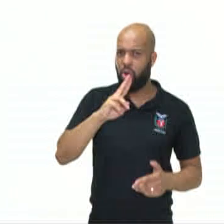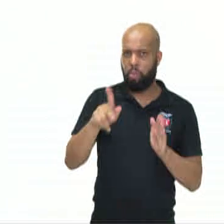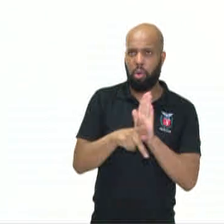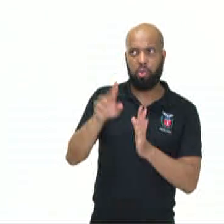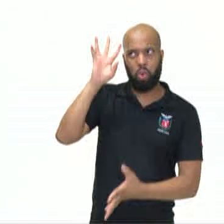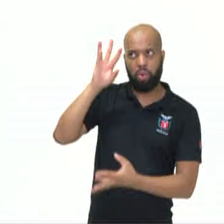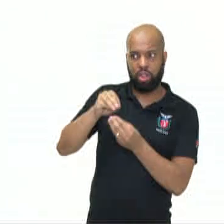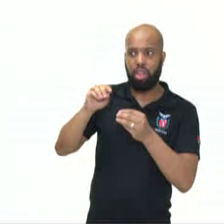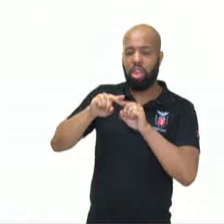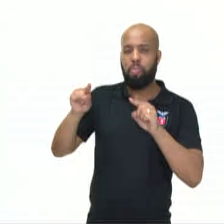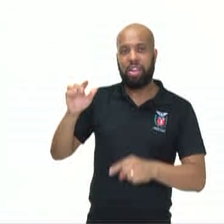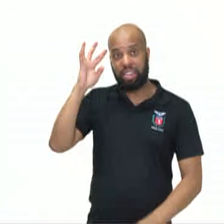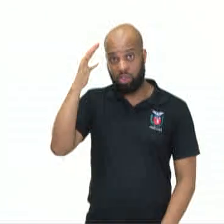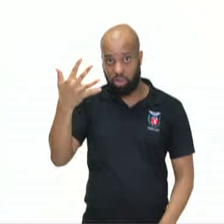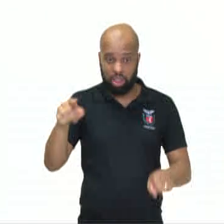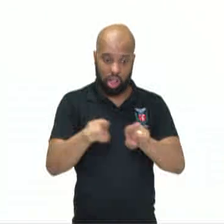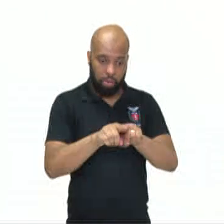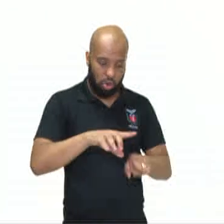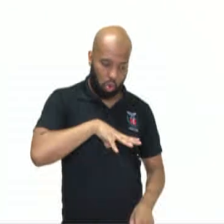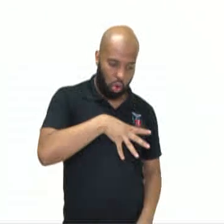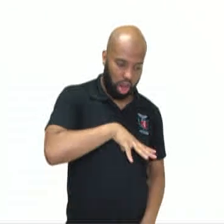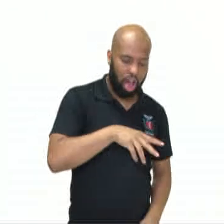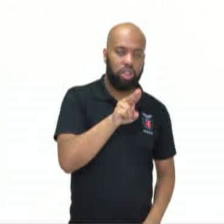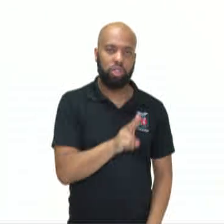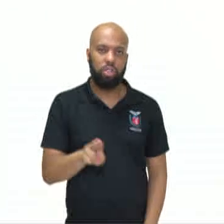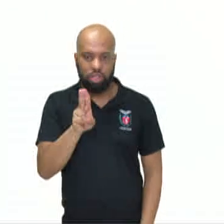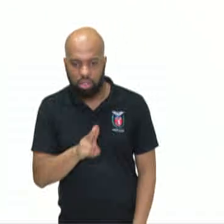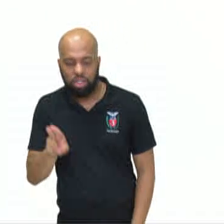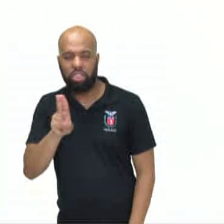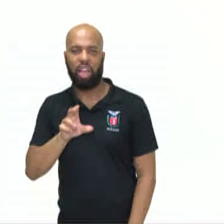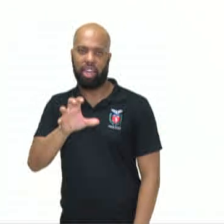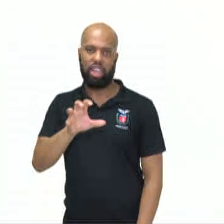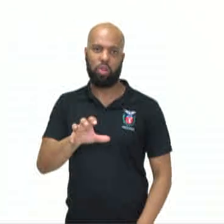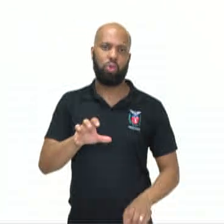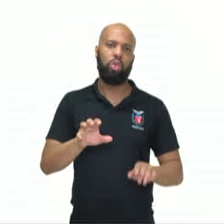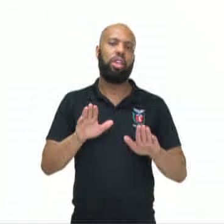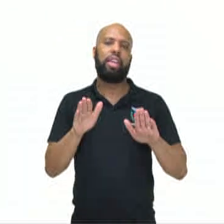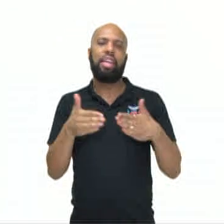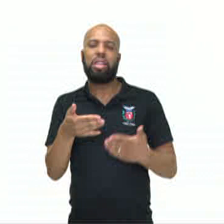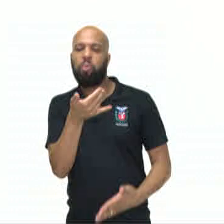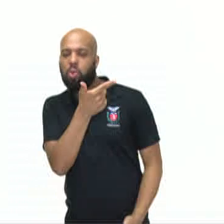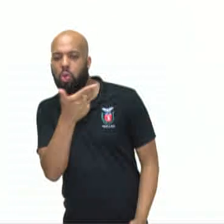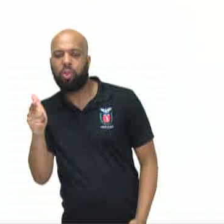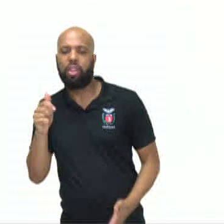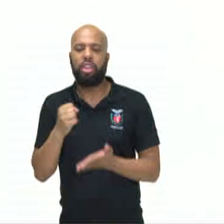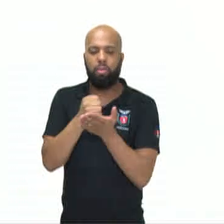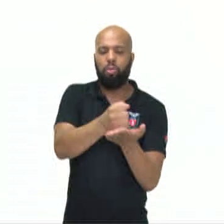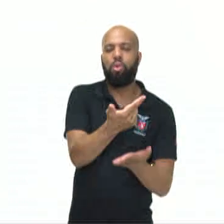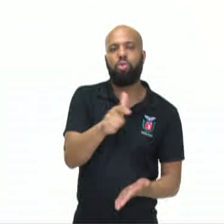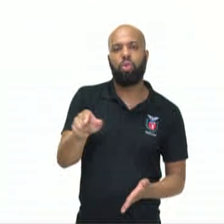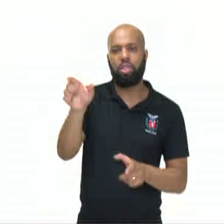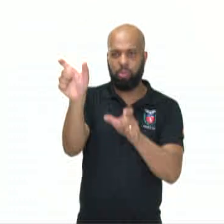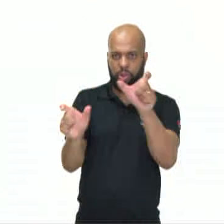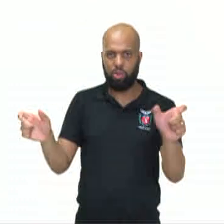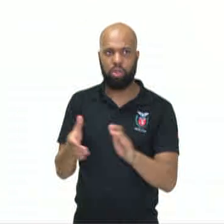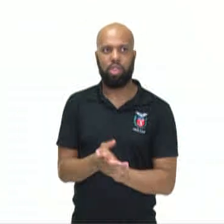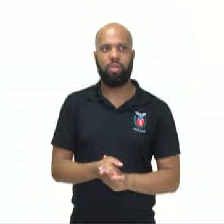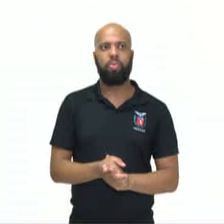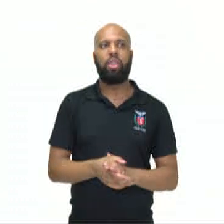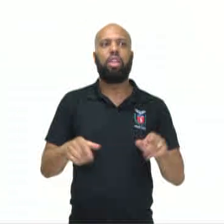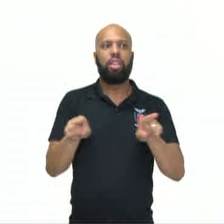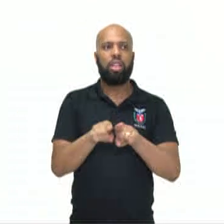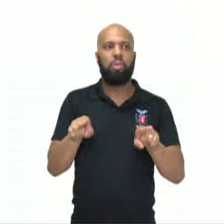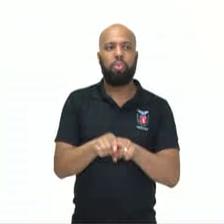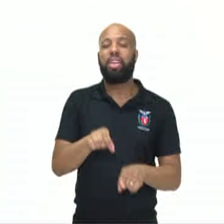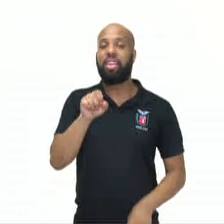de resolução e coragem de fazer uso dele sem a direção de outra pessoa. Sapere aude,